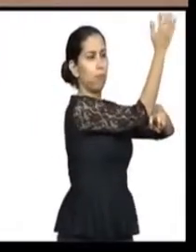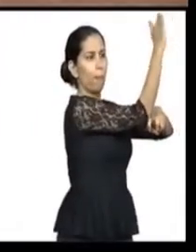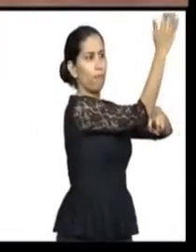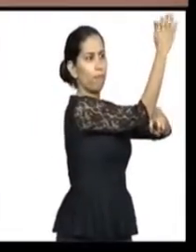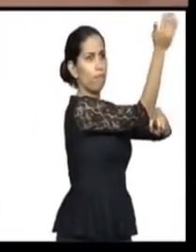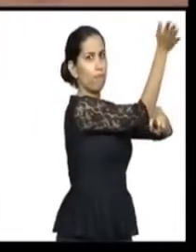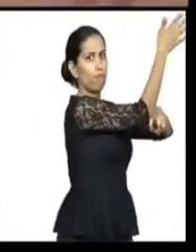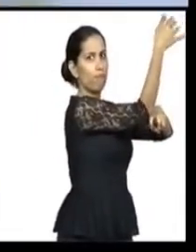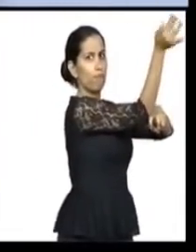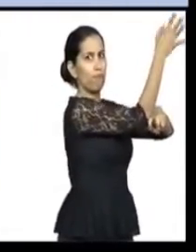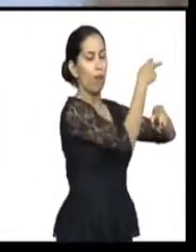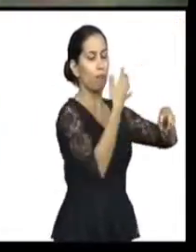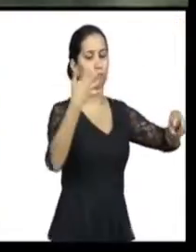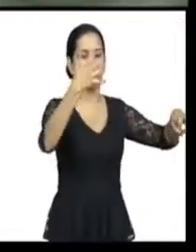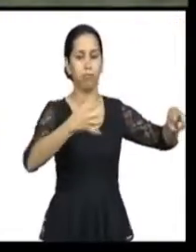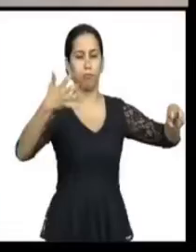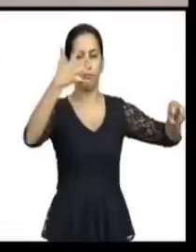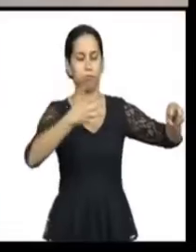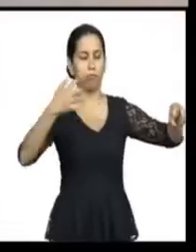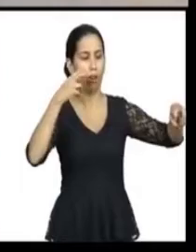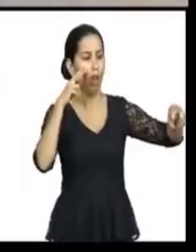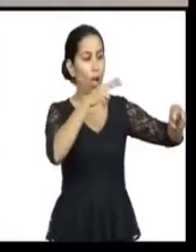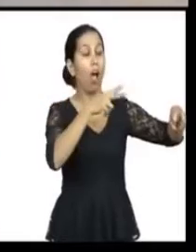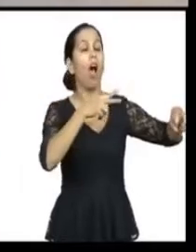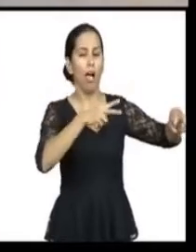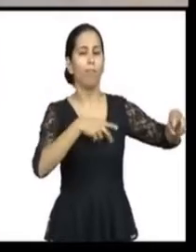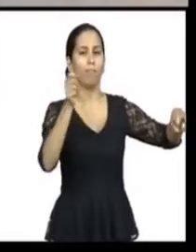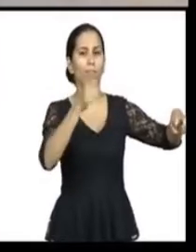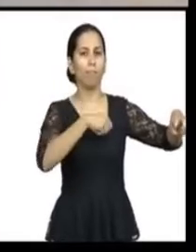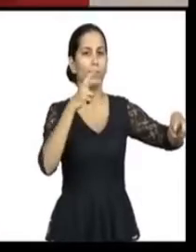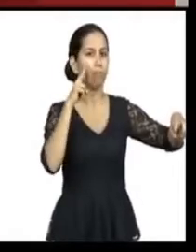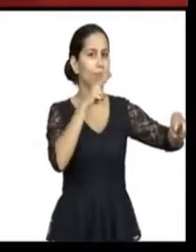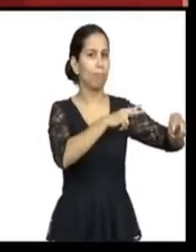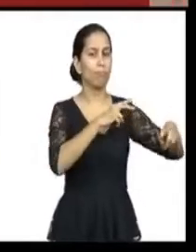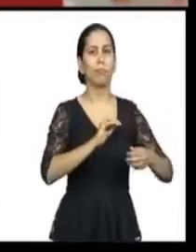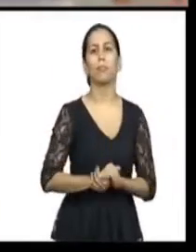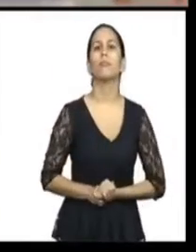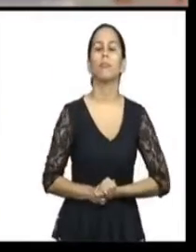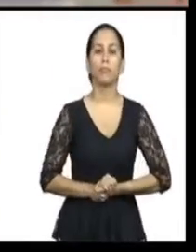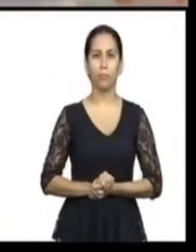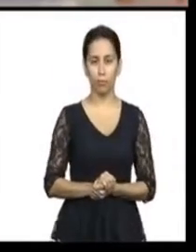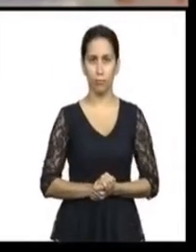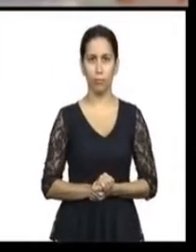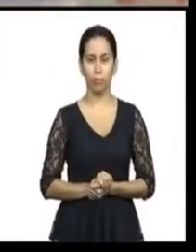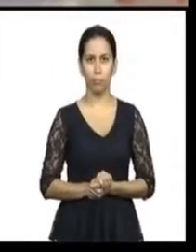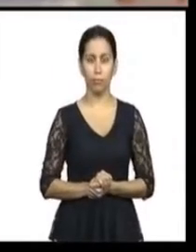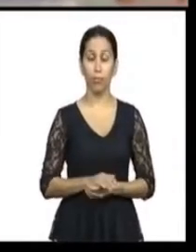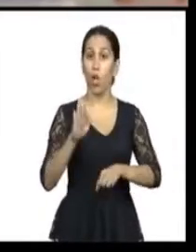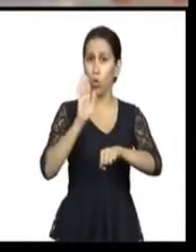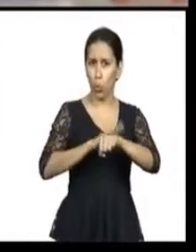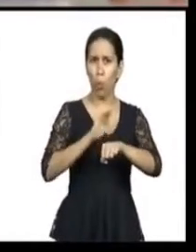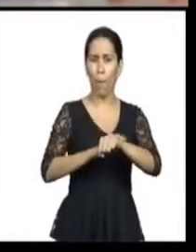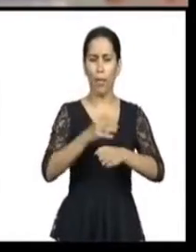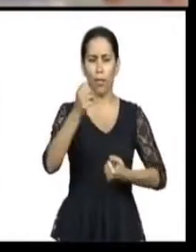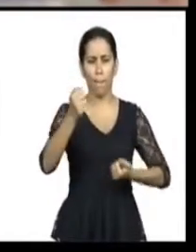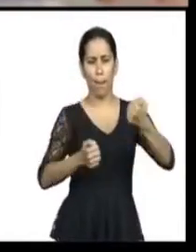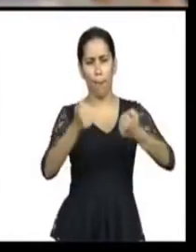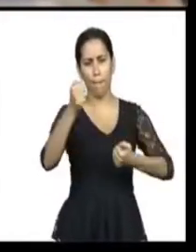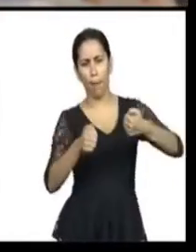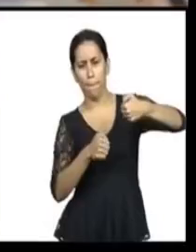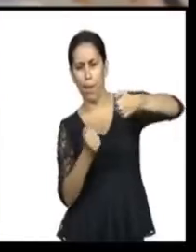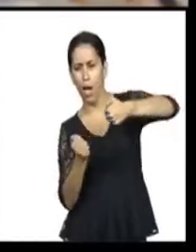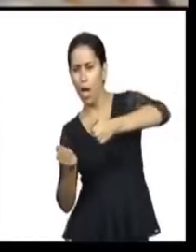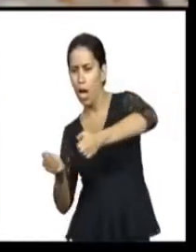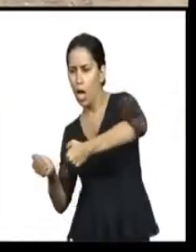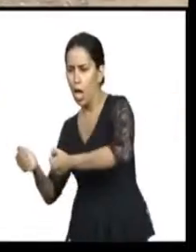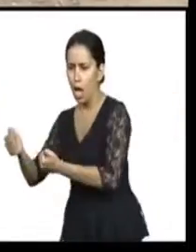está, não deixando que você os perca de vista. Na hora de manobrar e estacionar, o princípio